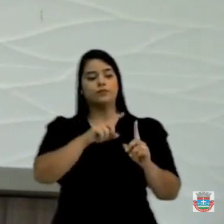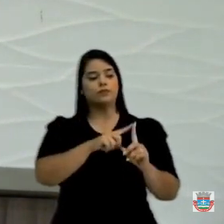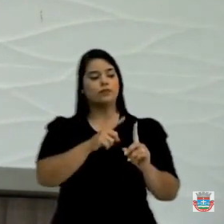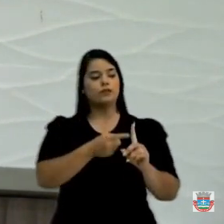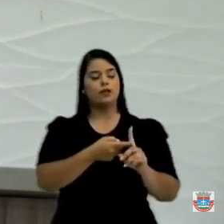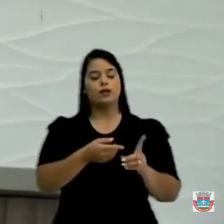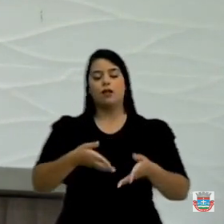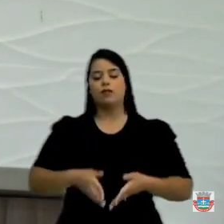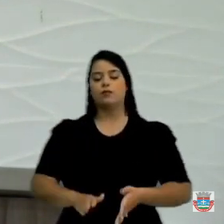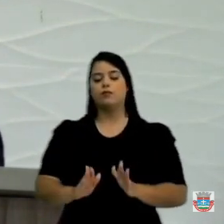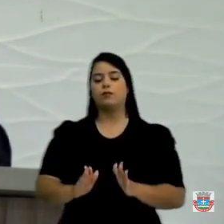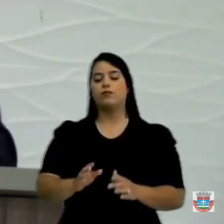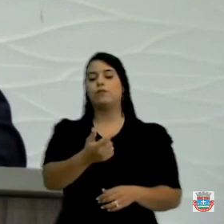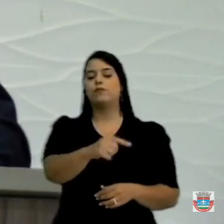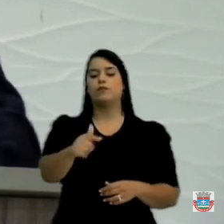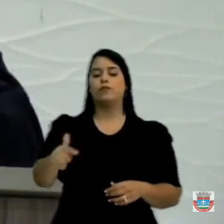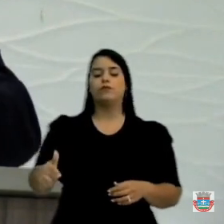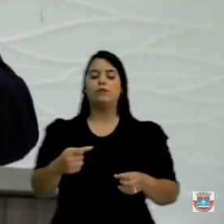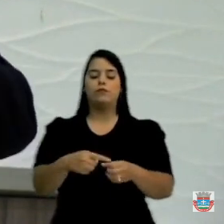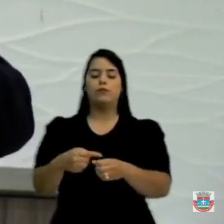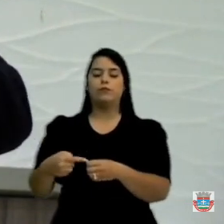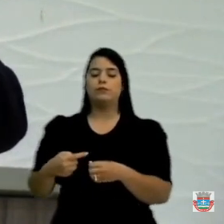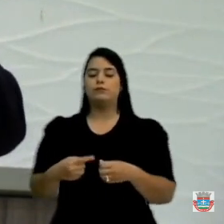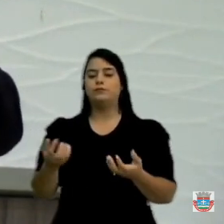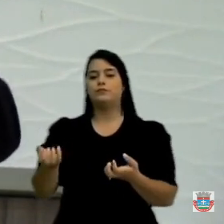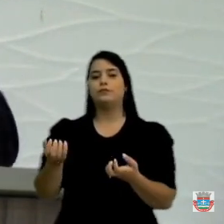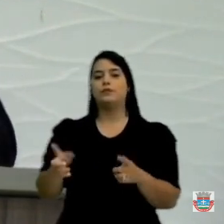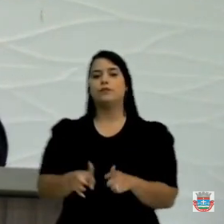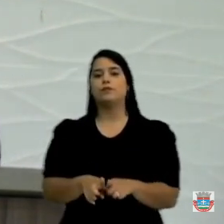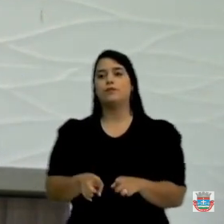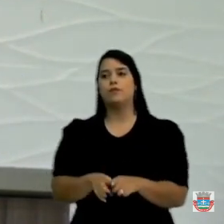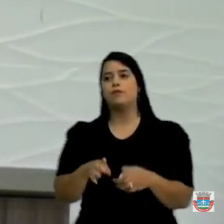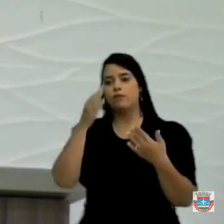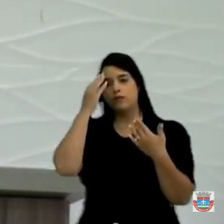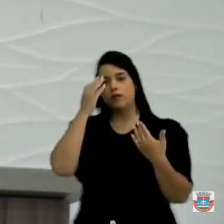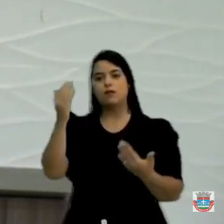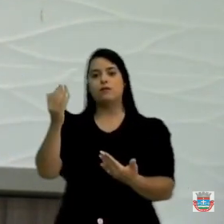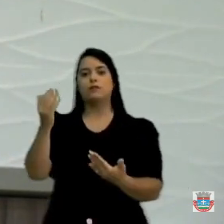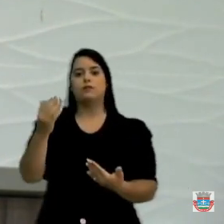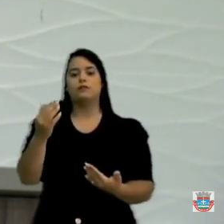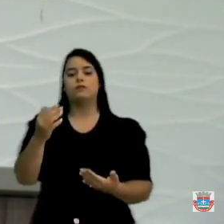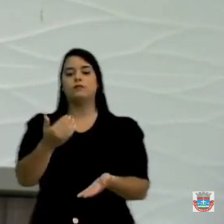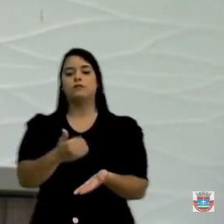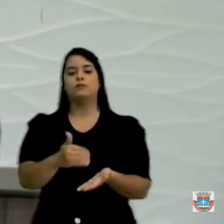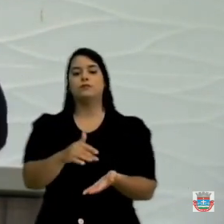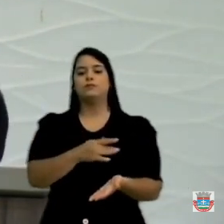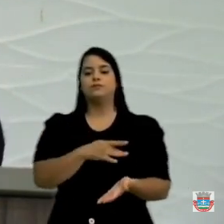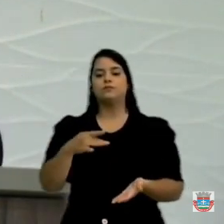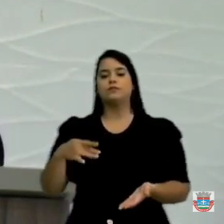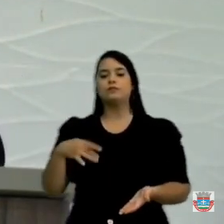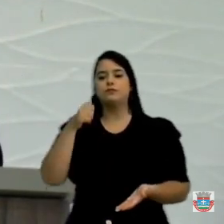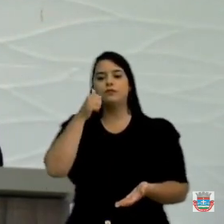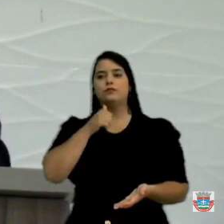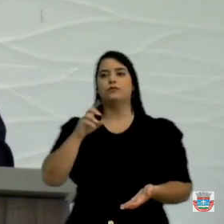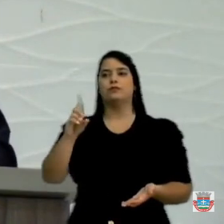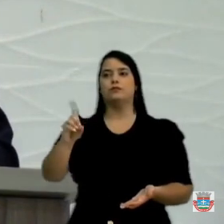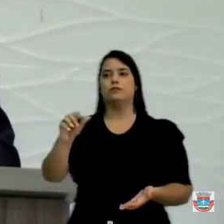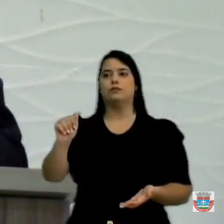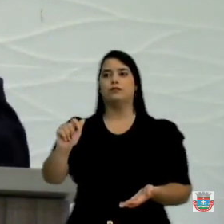Una. Quero também agradecer a secretária Dalma Maciel, que está nesse